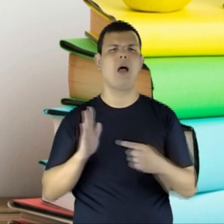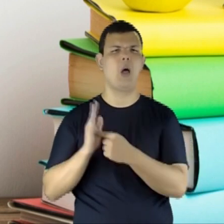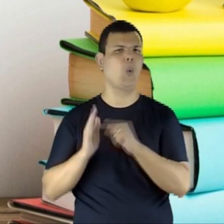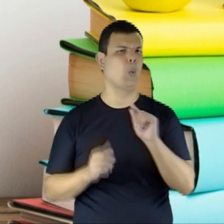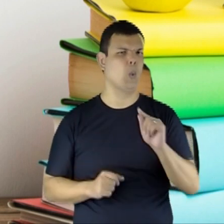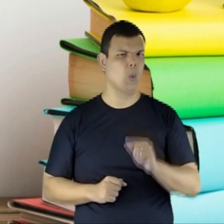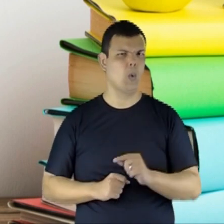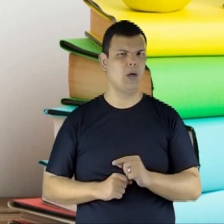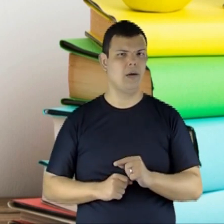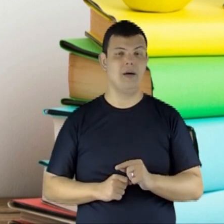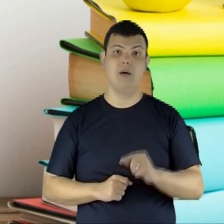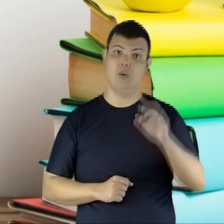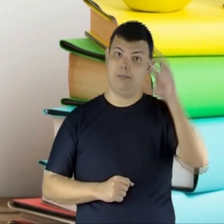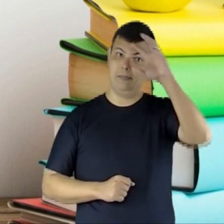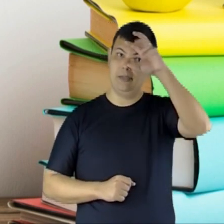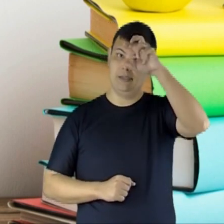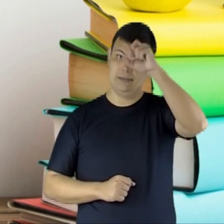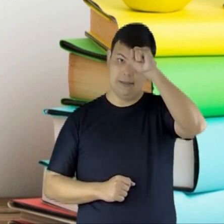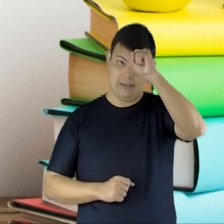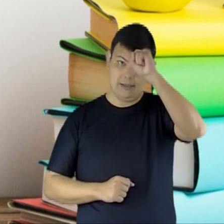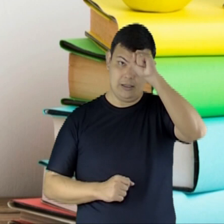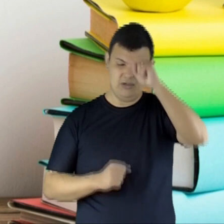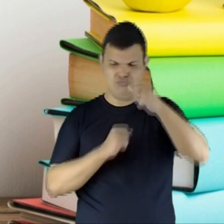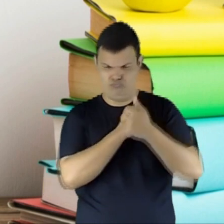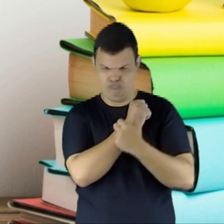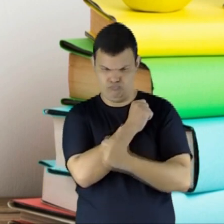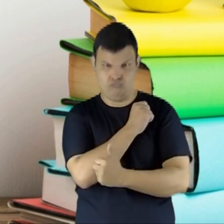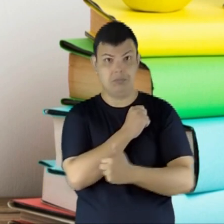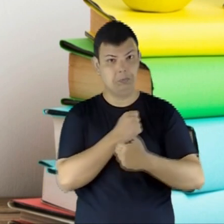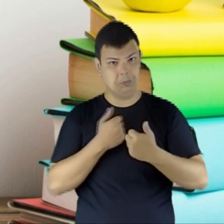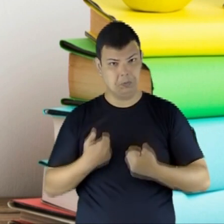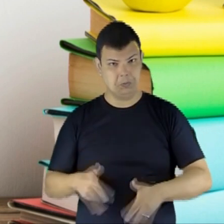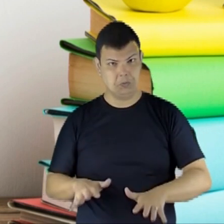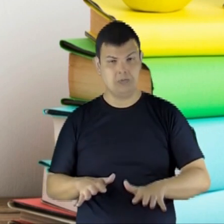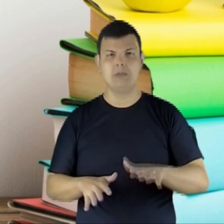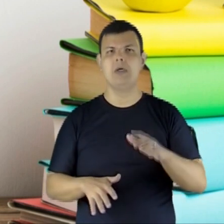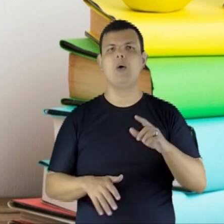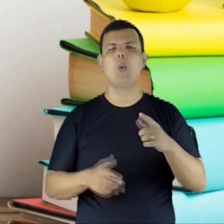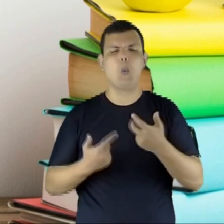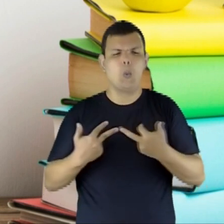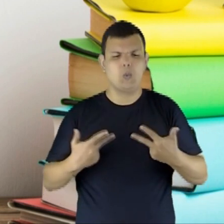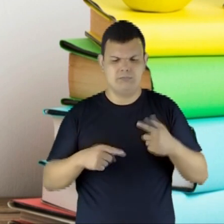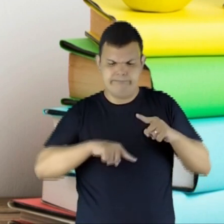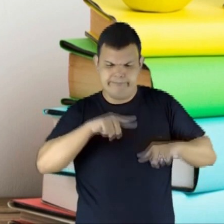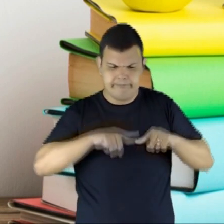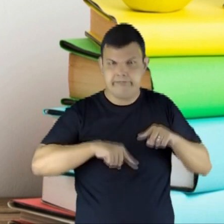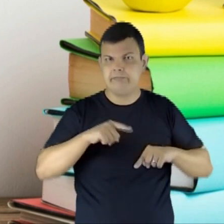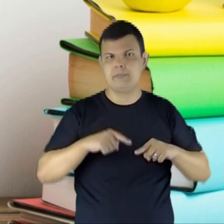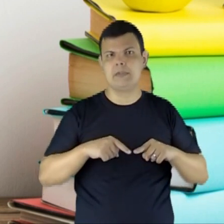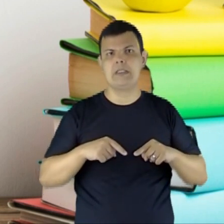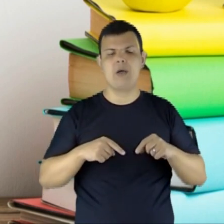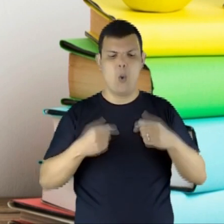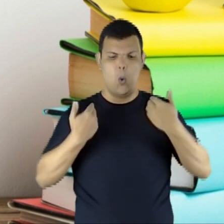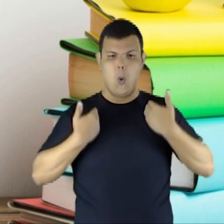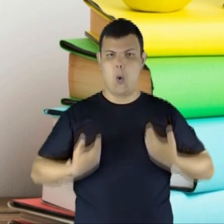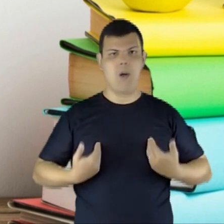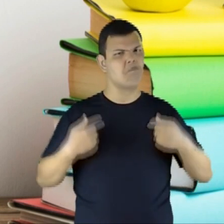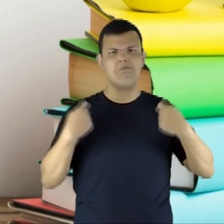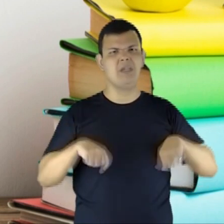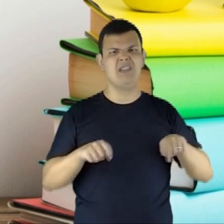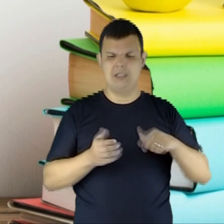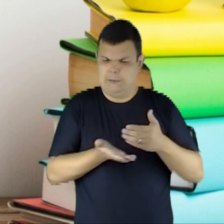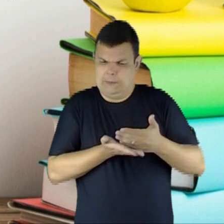hoje? Compreender que a excreção é o processo de eliminação de substâncias que não são necessárias no